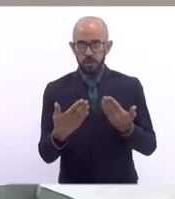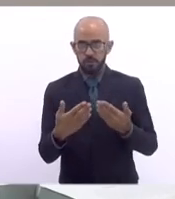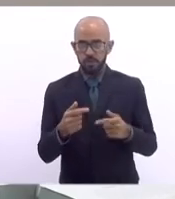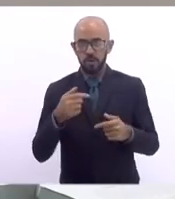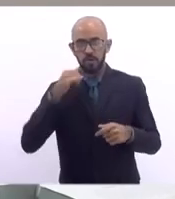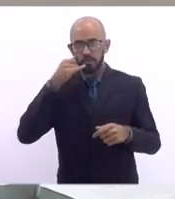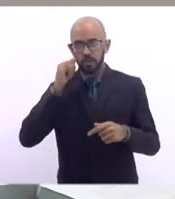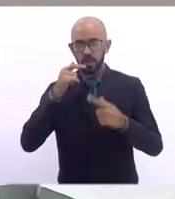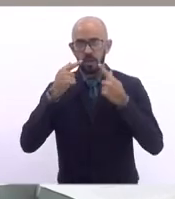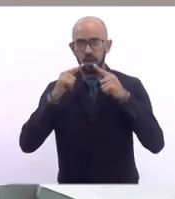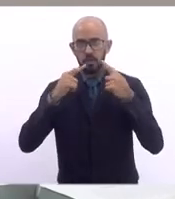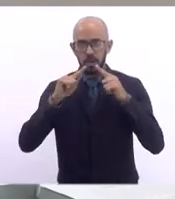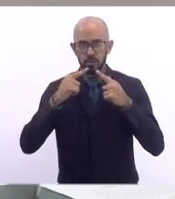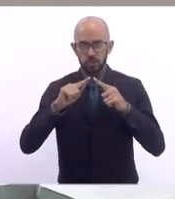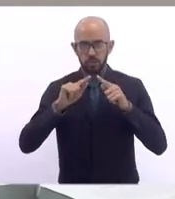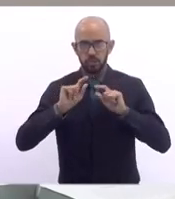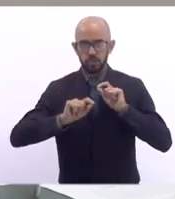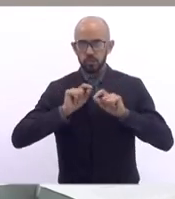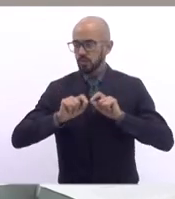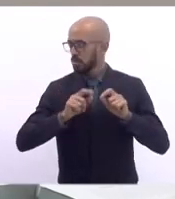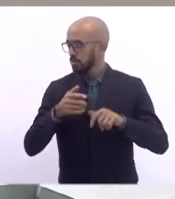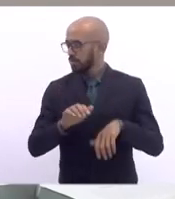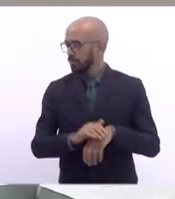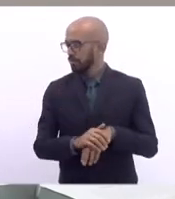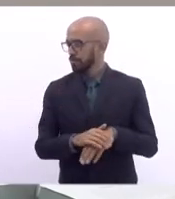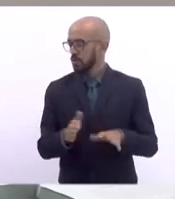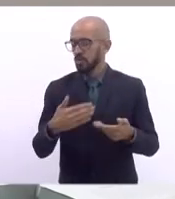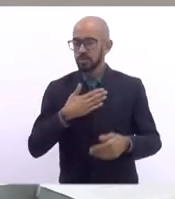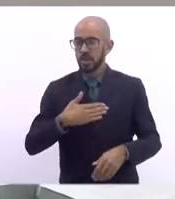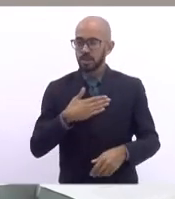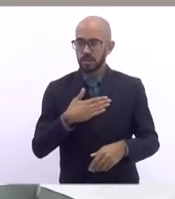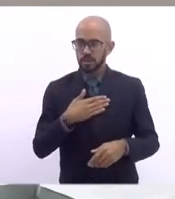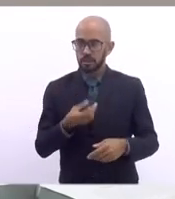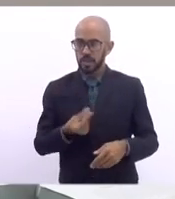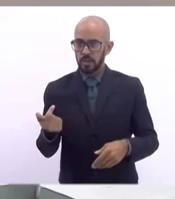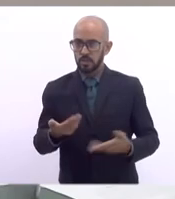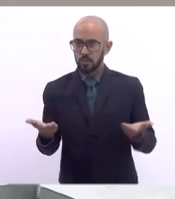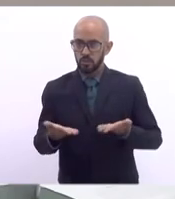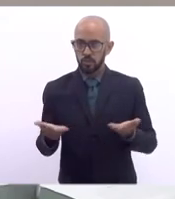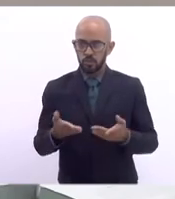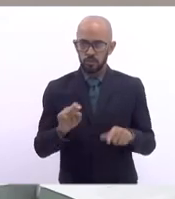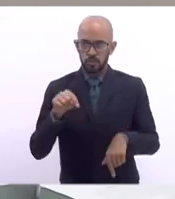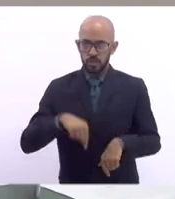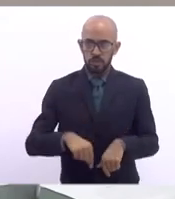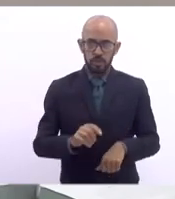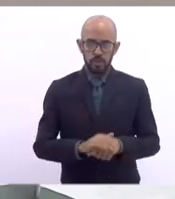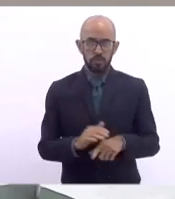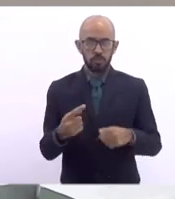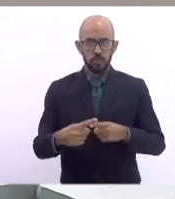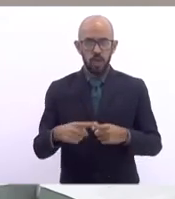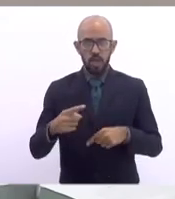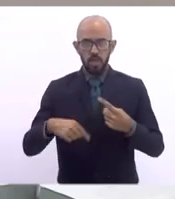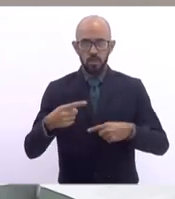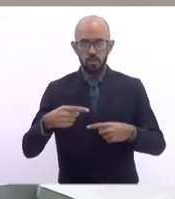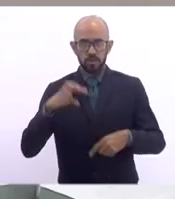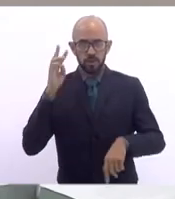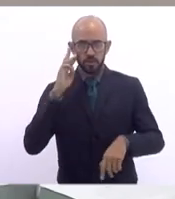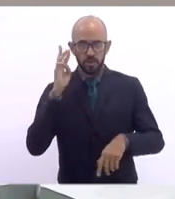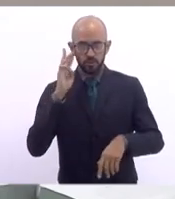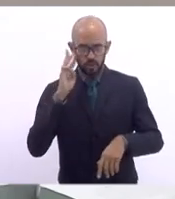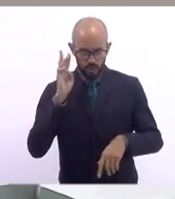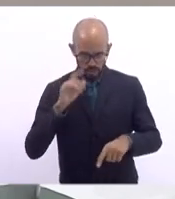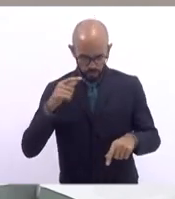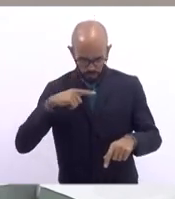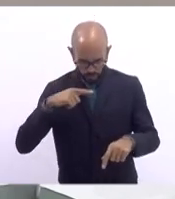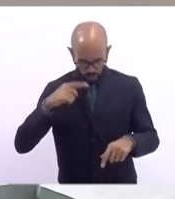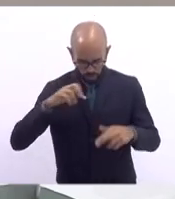reclamação de que não haja tempo que eu gostaria que saísse hoje daqui porque a próxima terça-feira porque